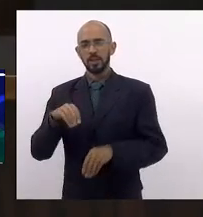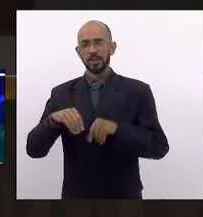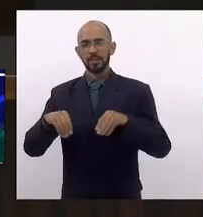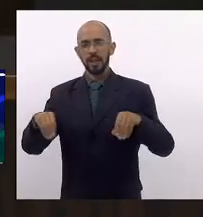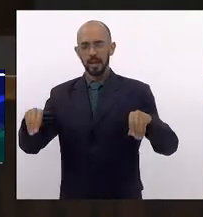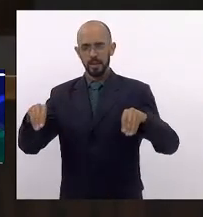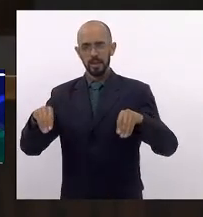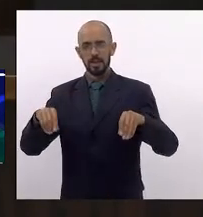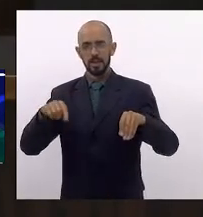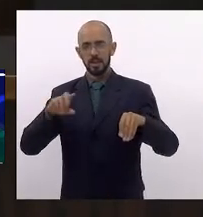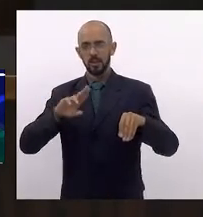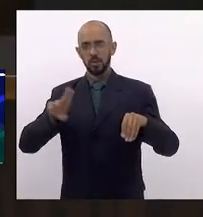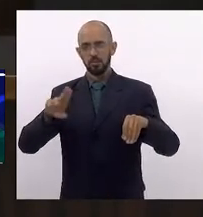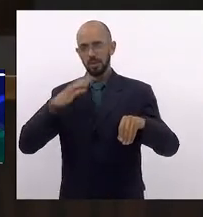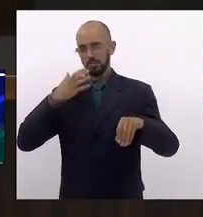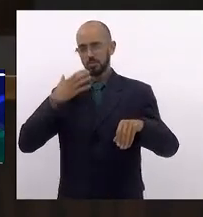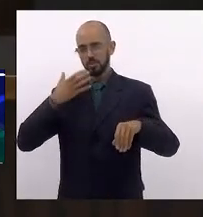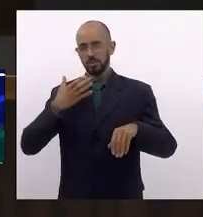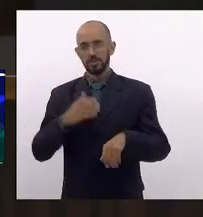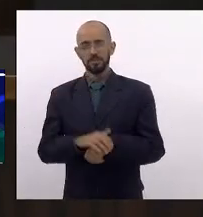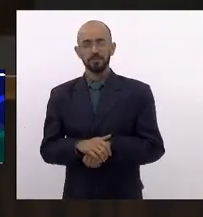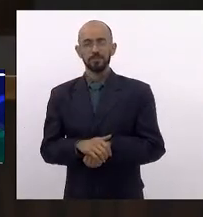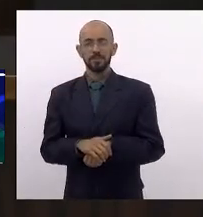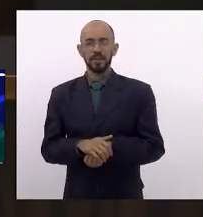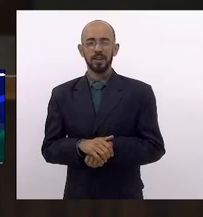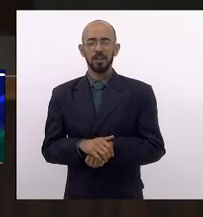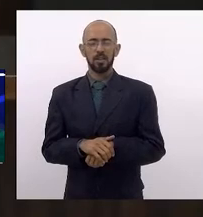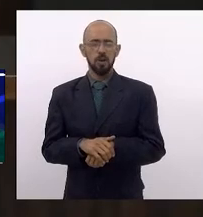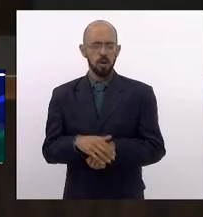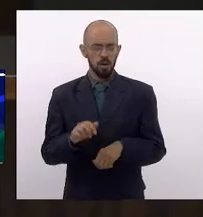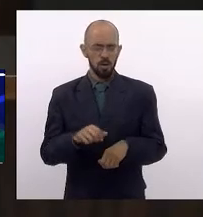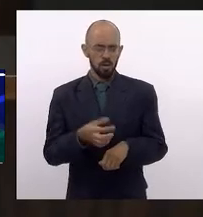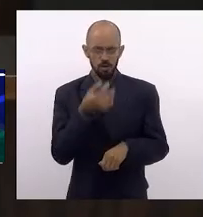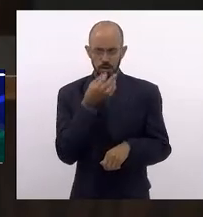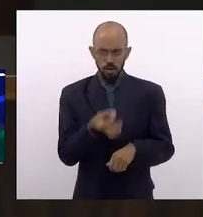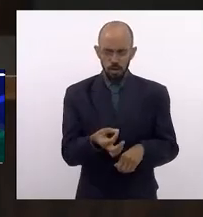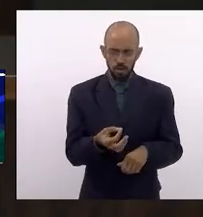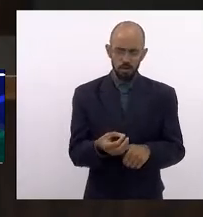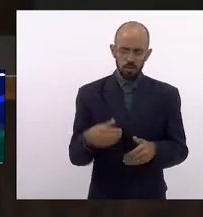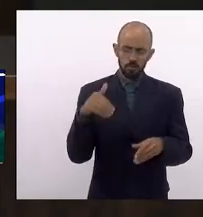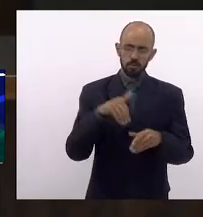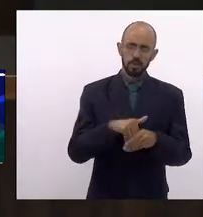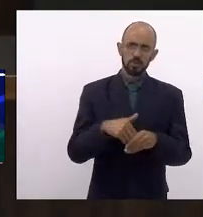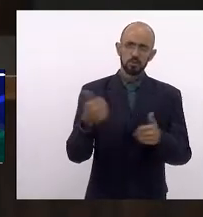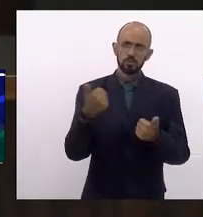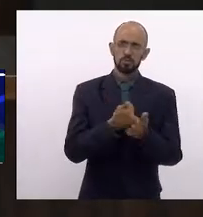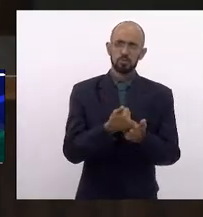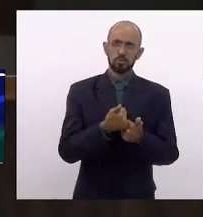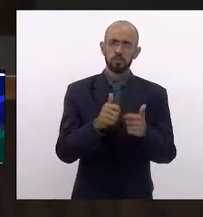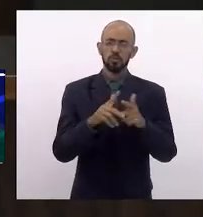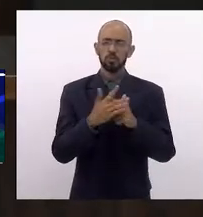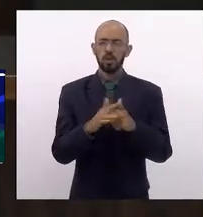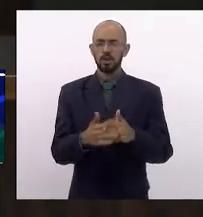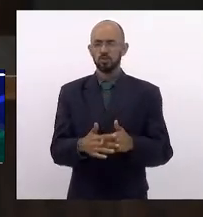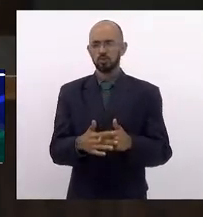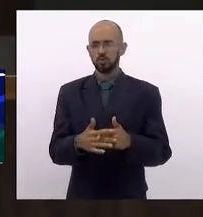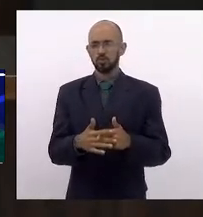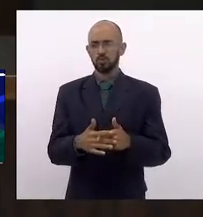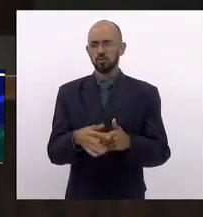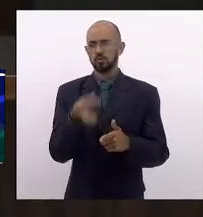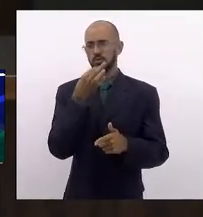com os pareceres emitidos em votação substitutivo com o ajuste